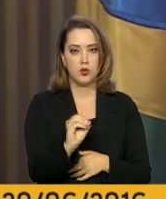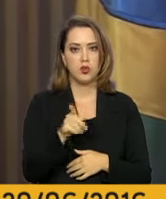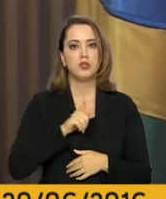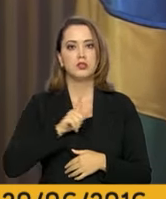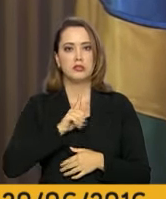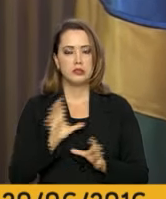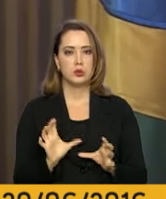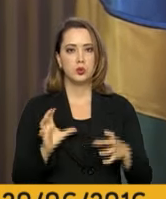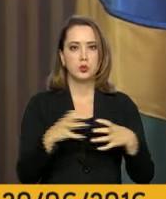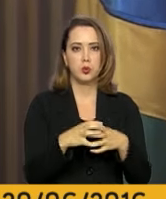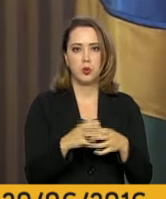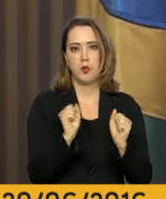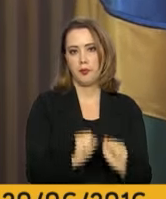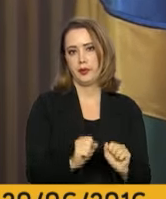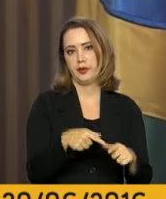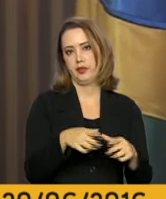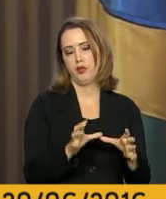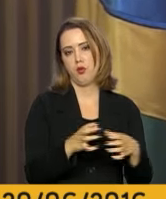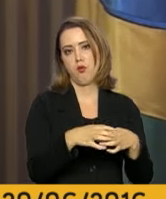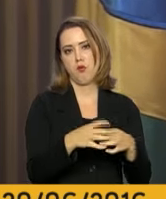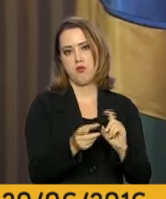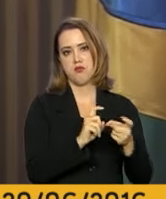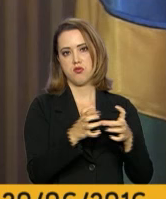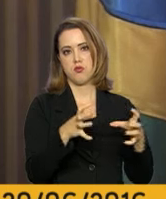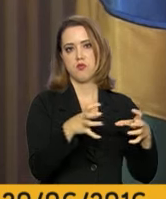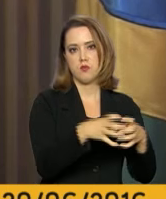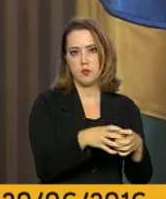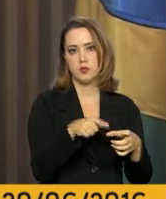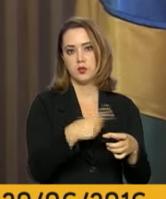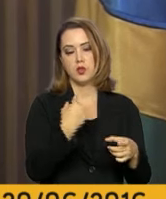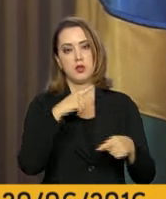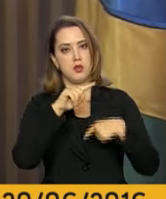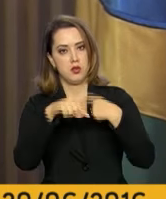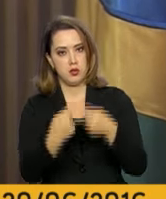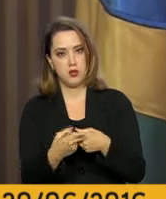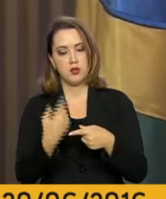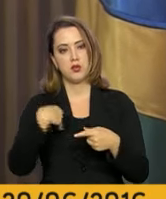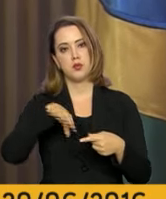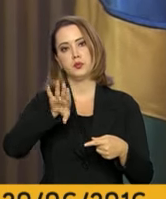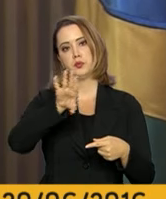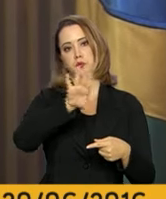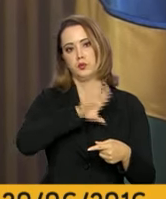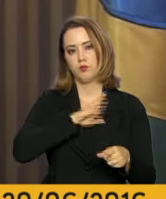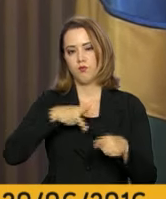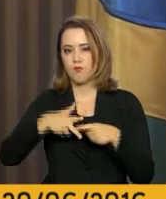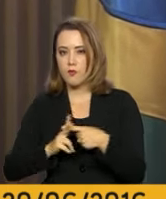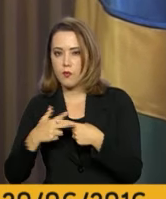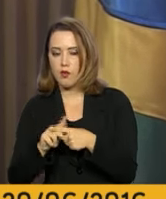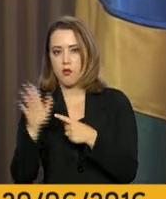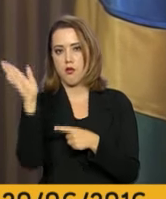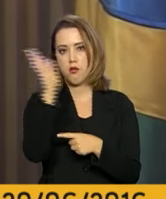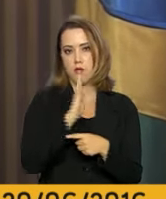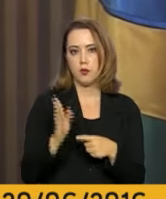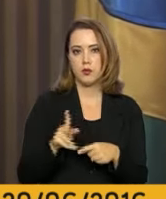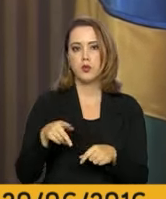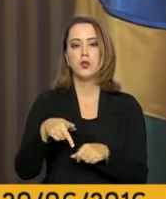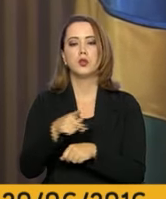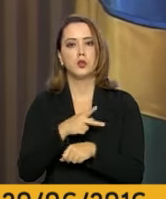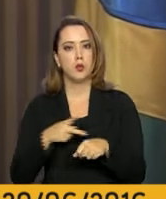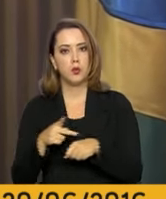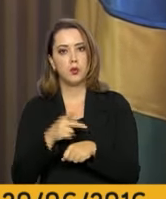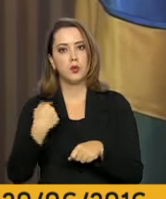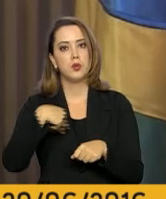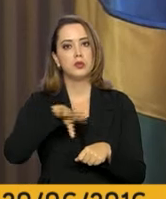centralizador até 45 quando nós redemocratizar o país em 46 e reinstituía Federação